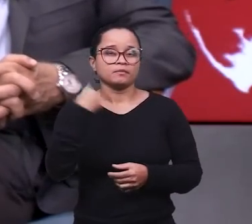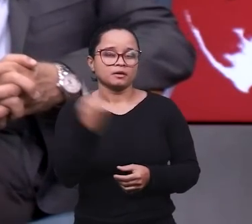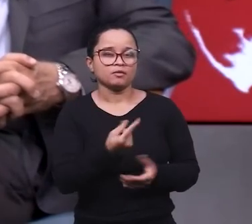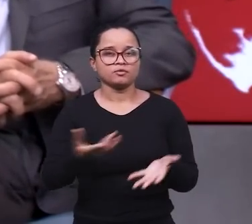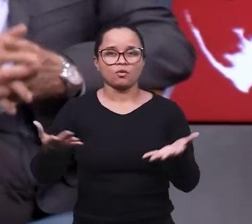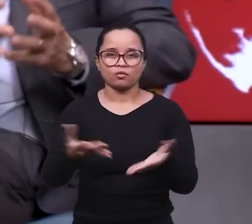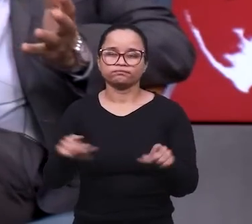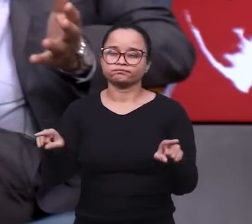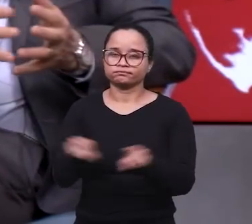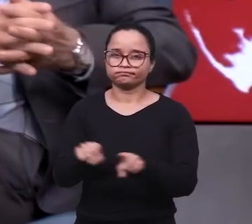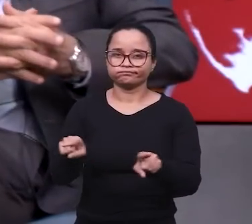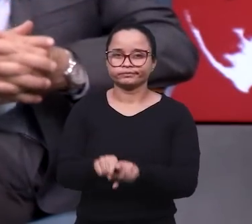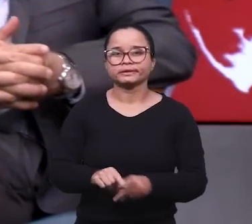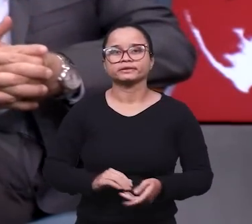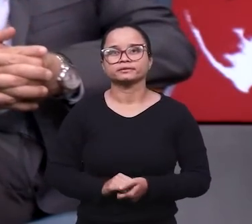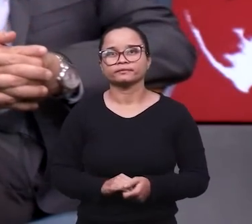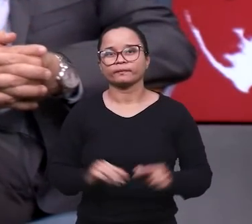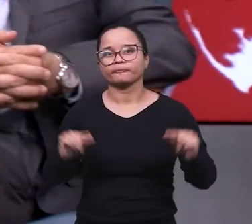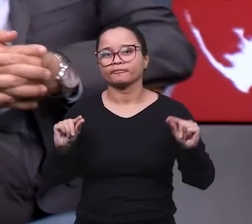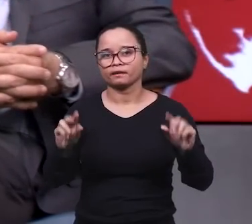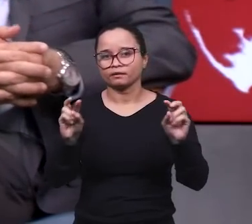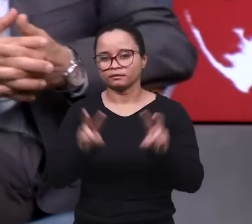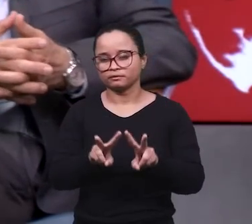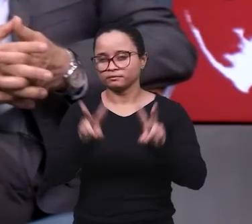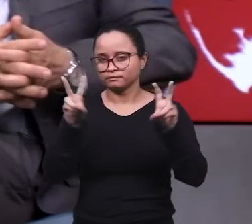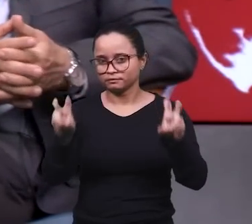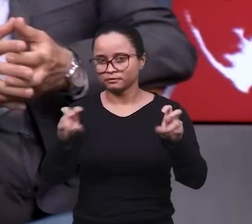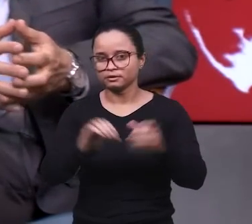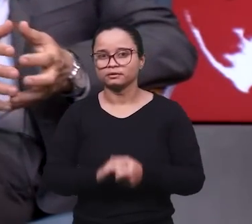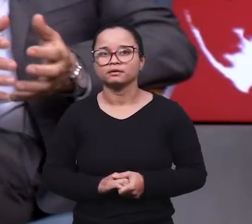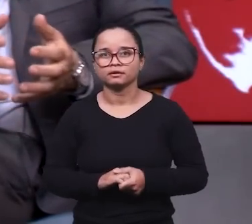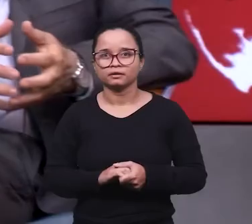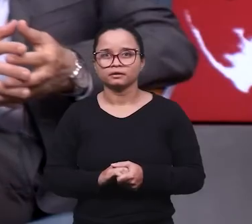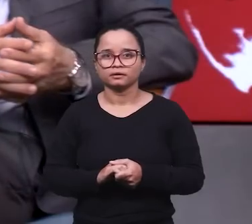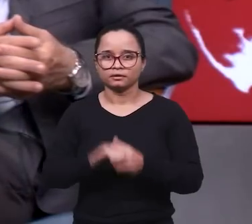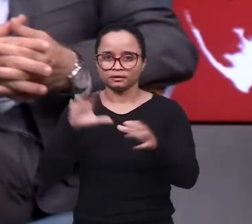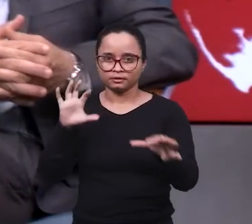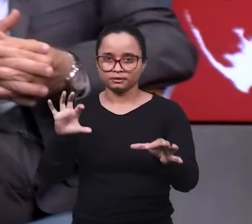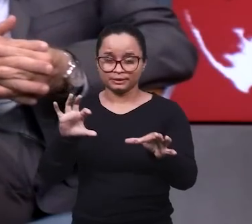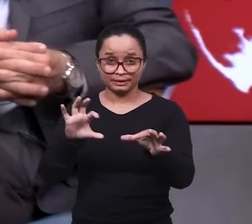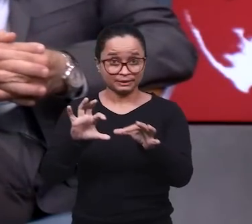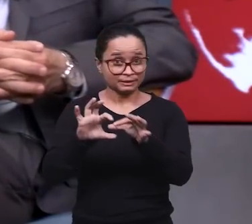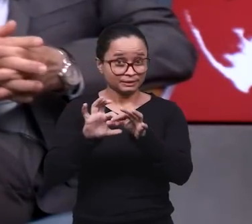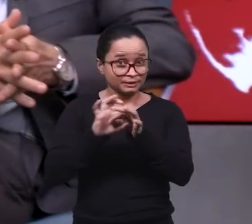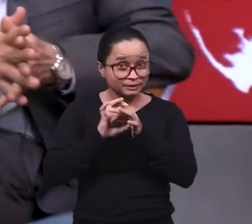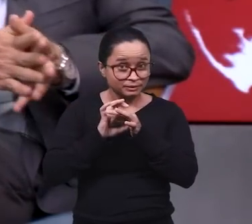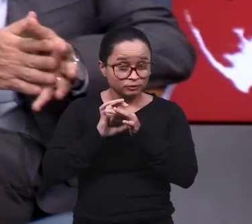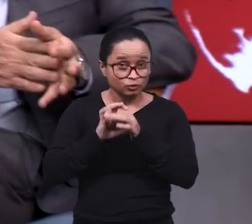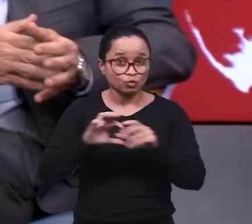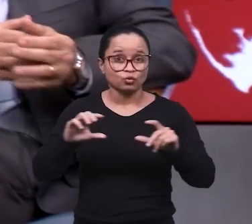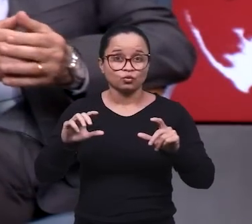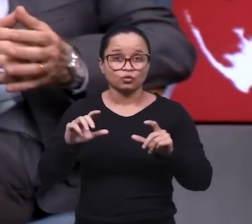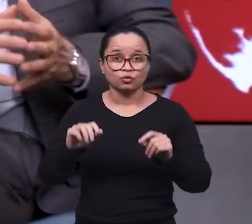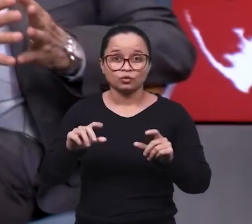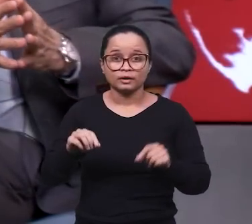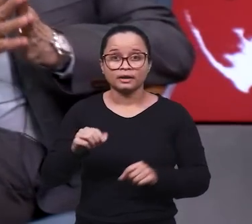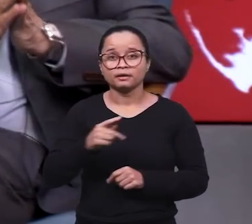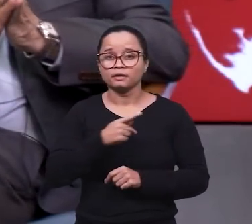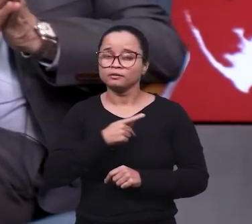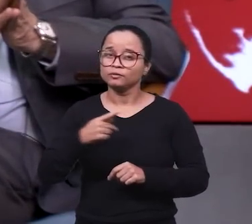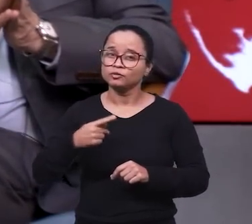dias, que são o assunto que está ligado aos ministérios.